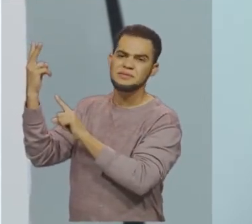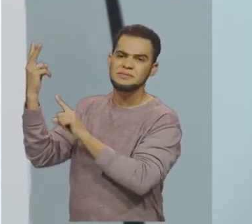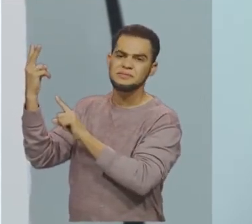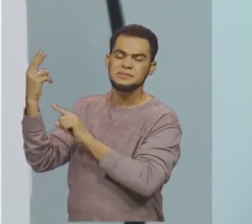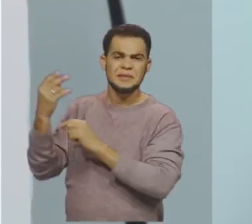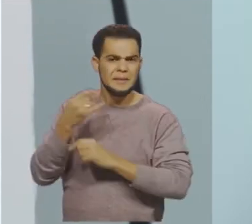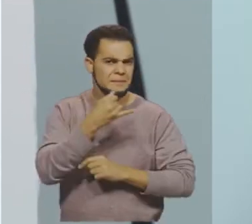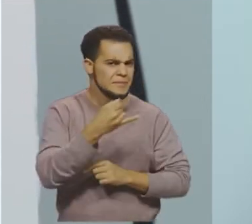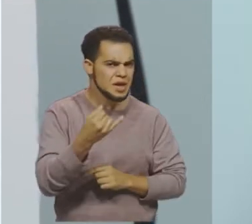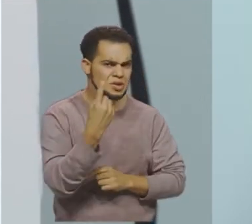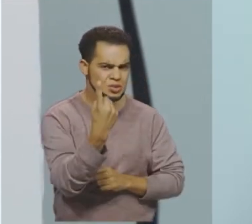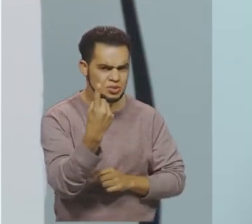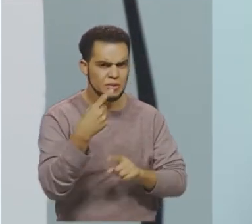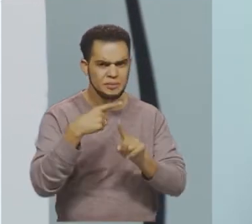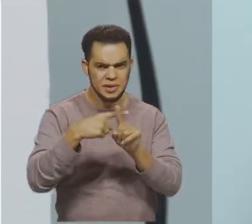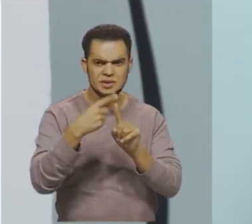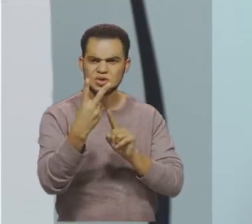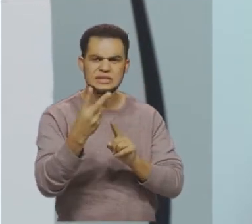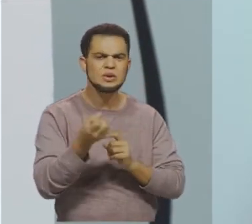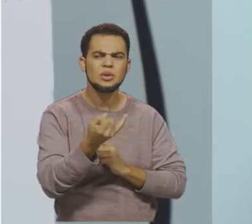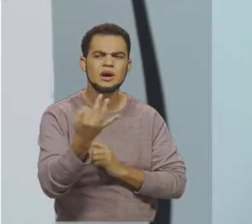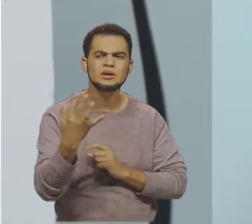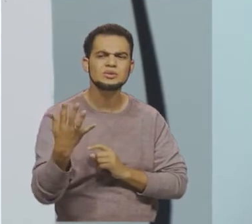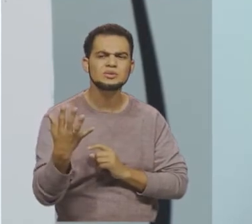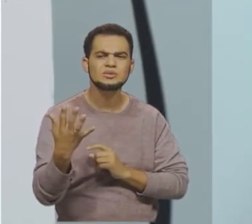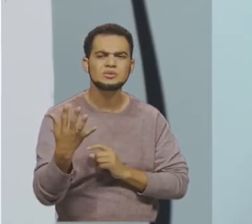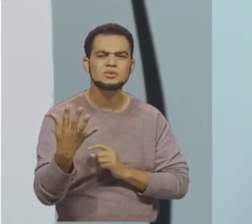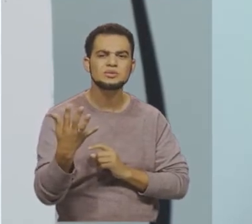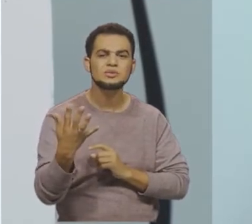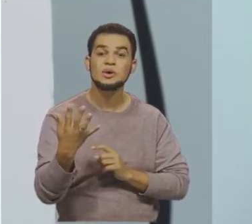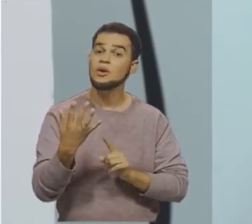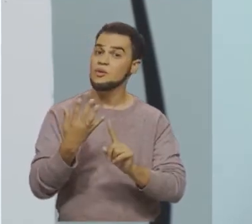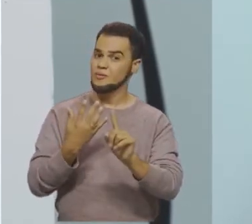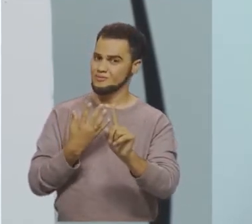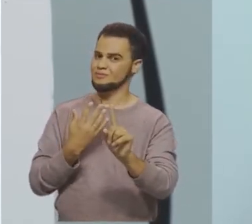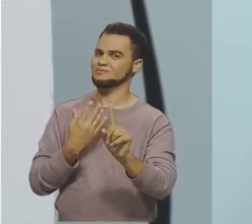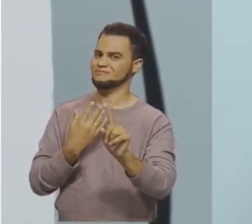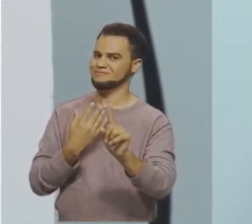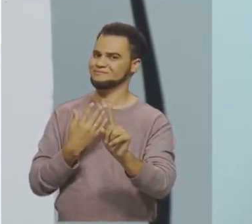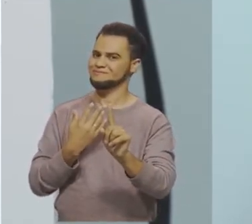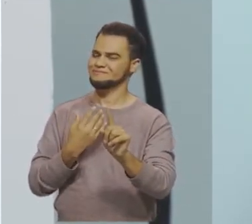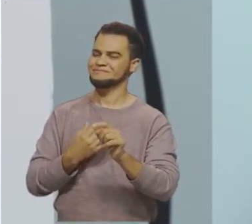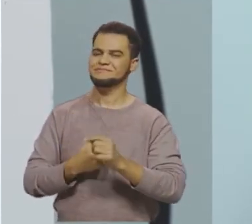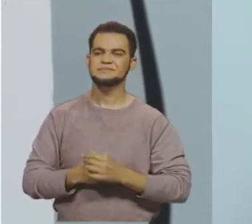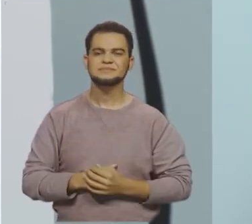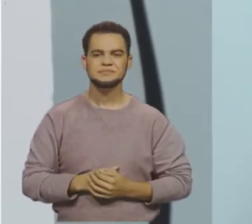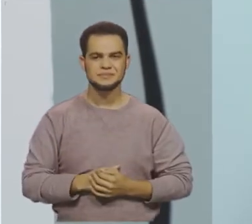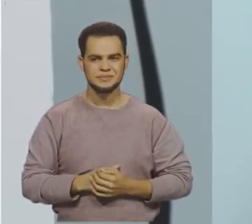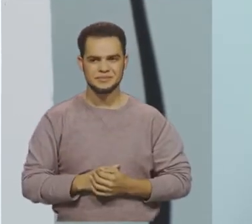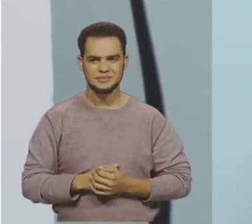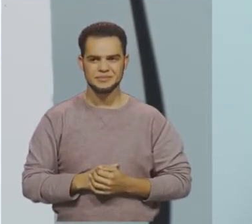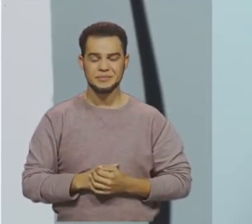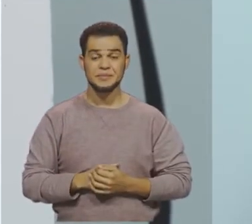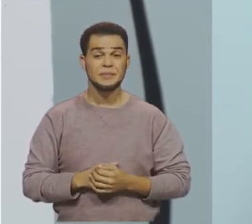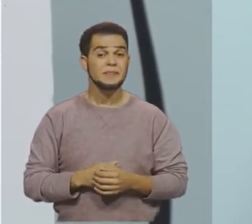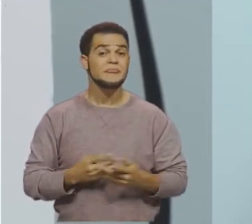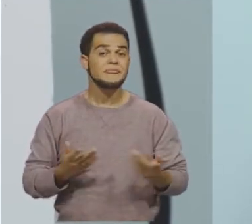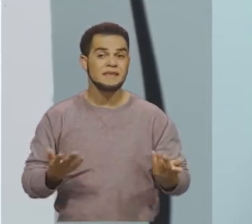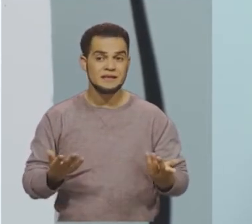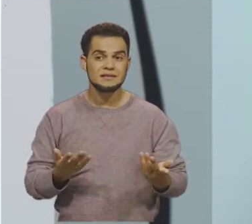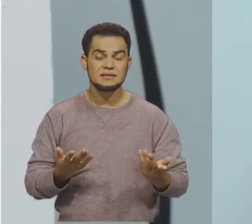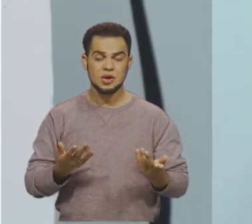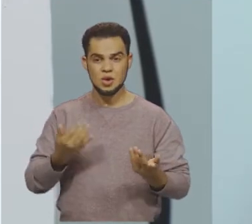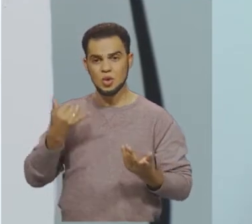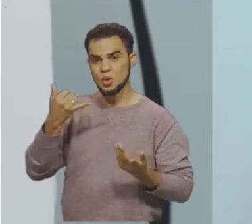Menos 1 mais 2 dá quanto? 1, né? Então, olha, o y